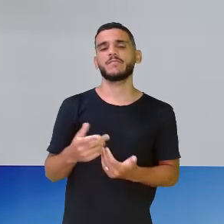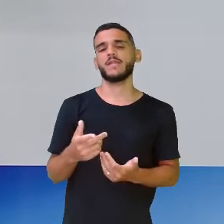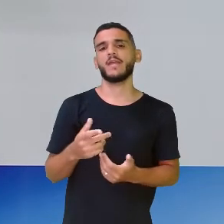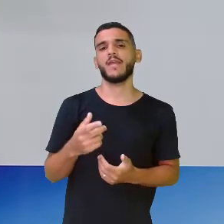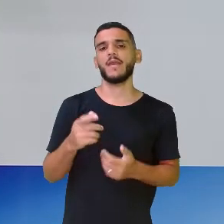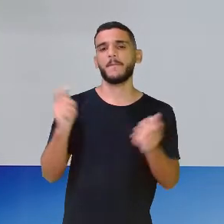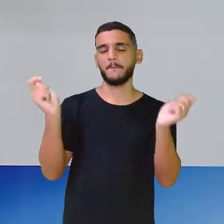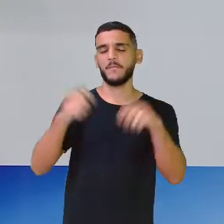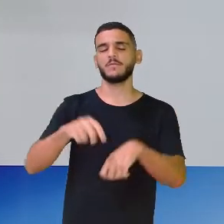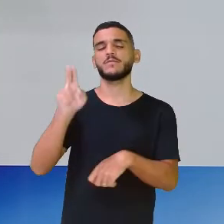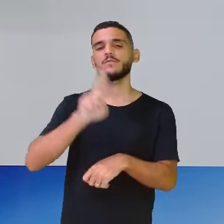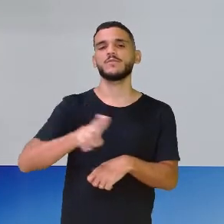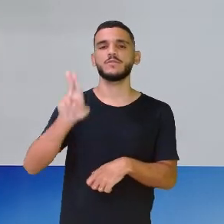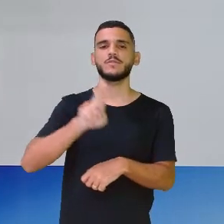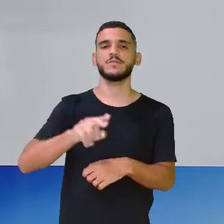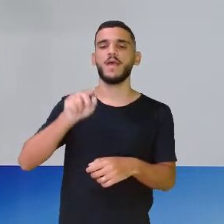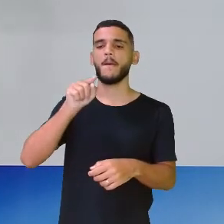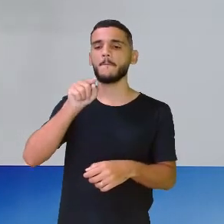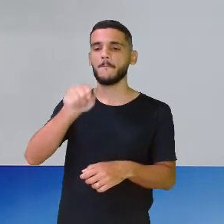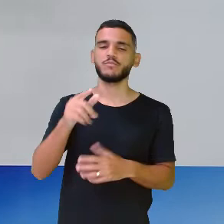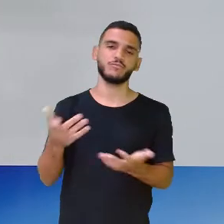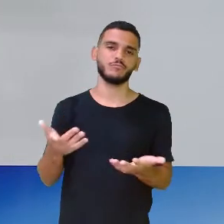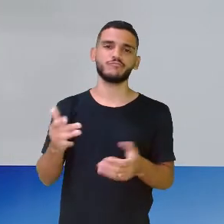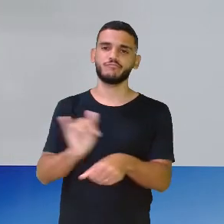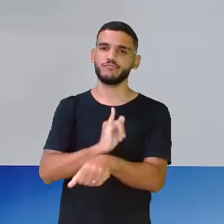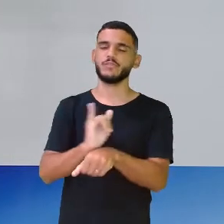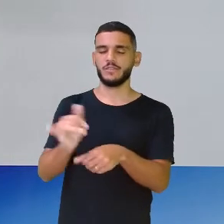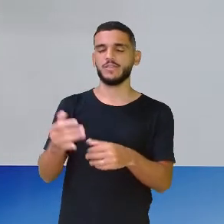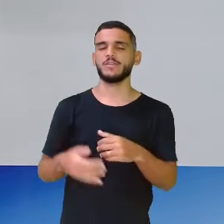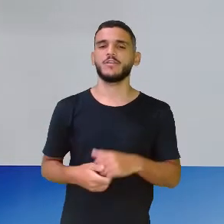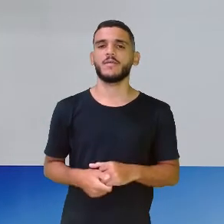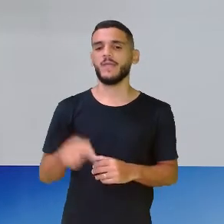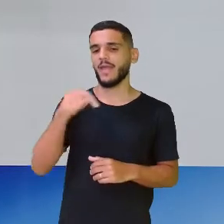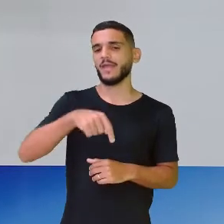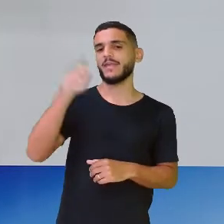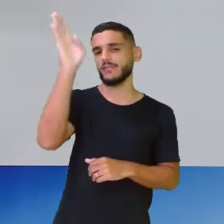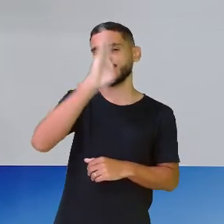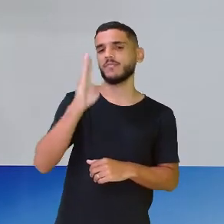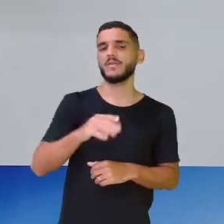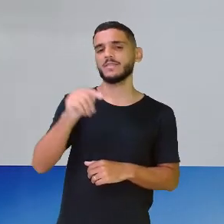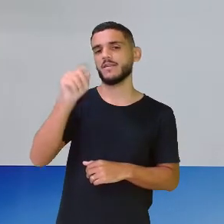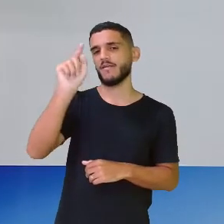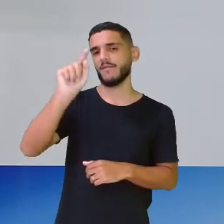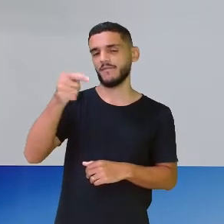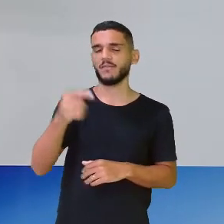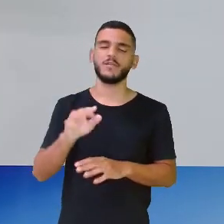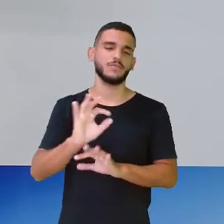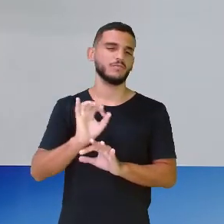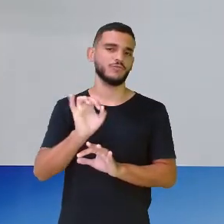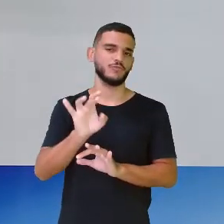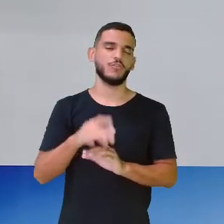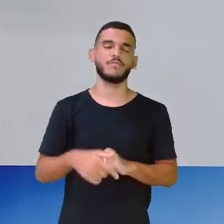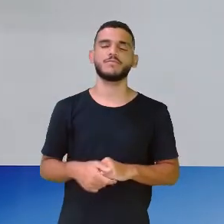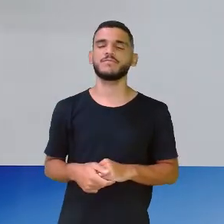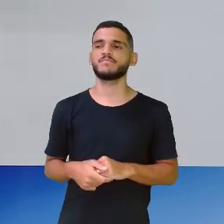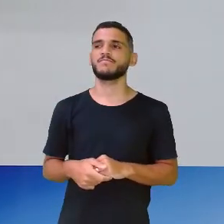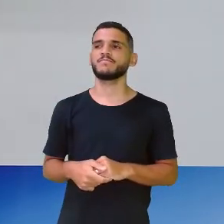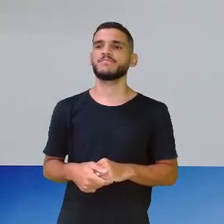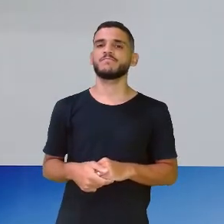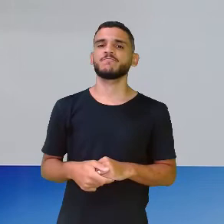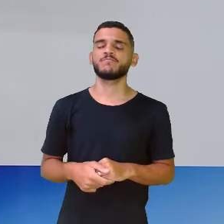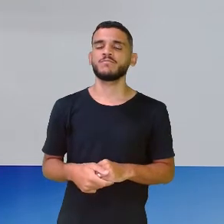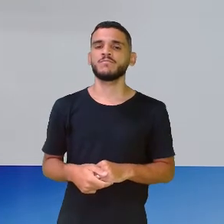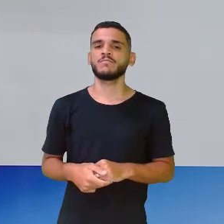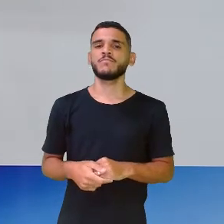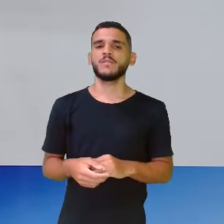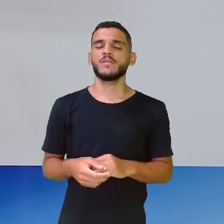ponto. Dependendo do país, pode ser ponto ou vírgula. No